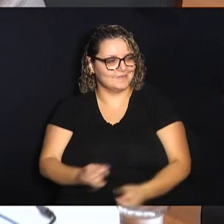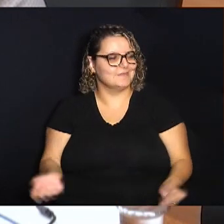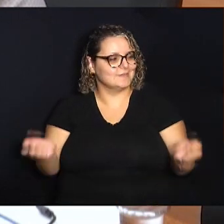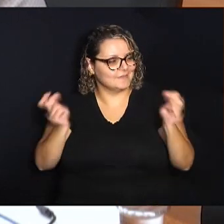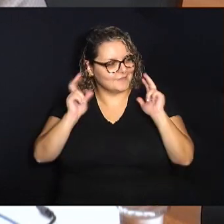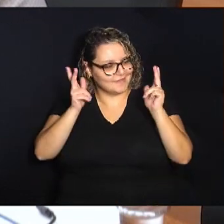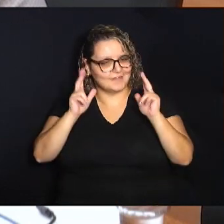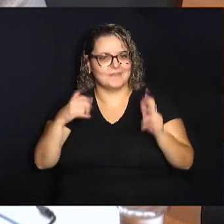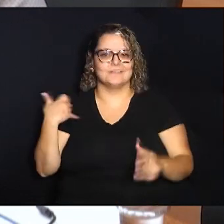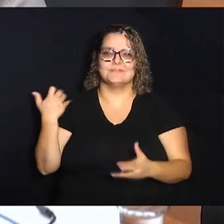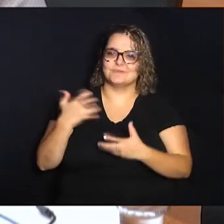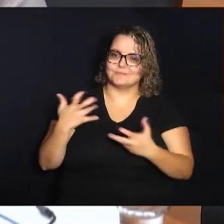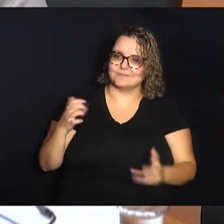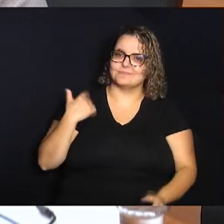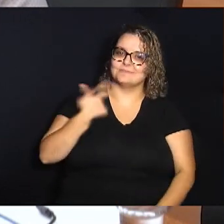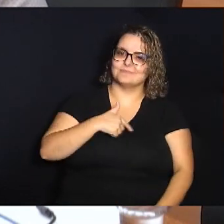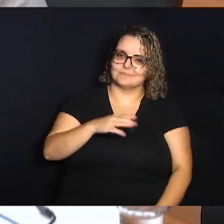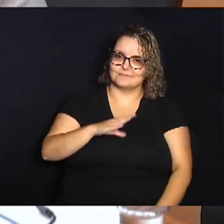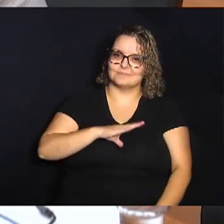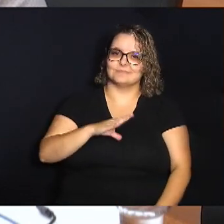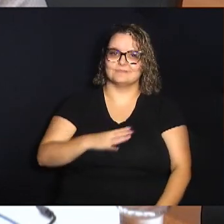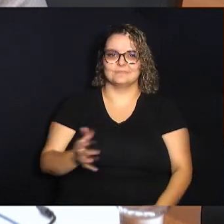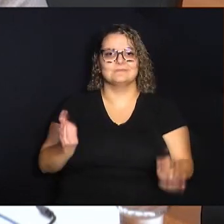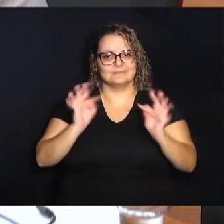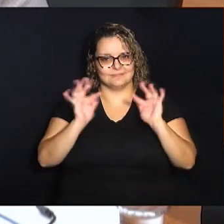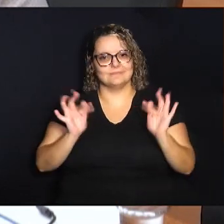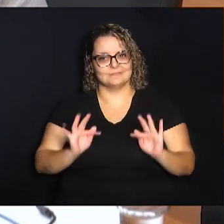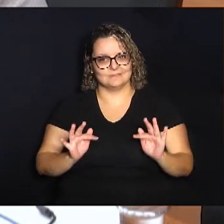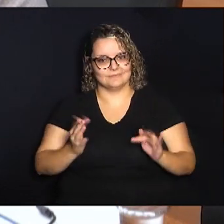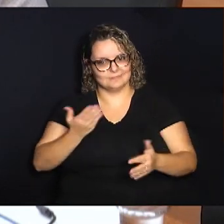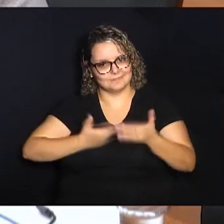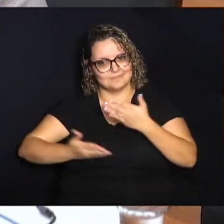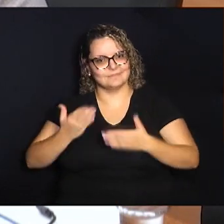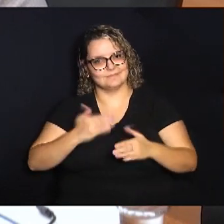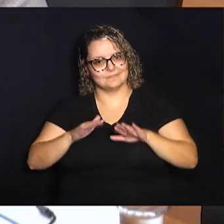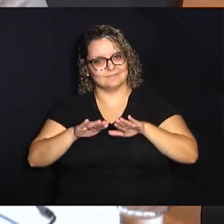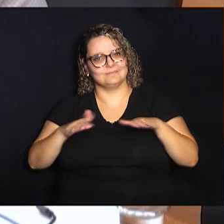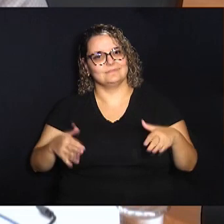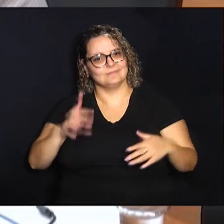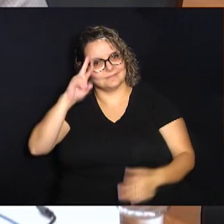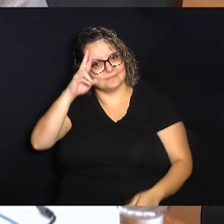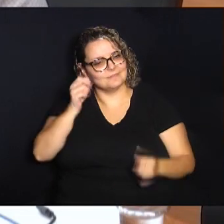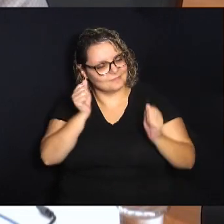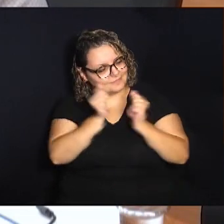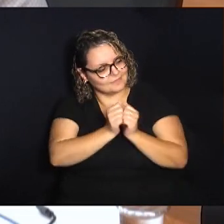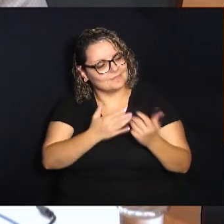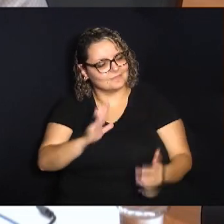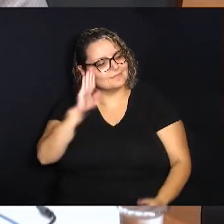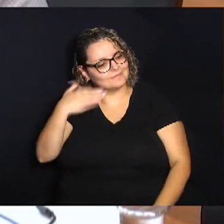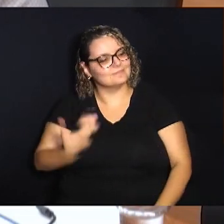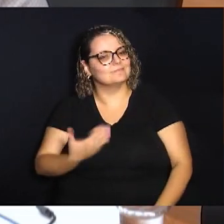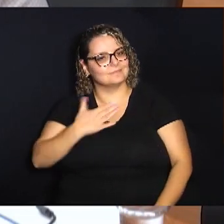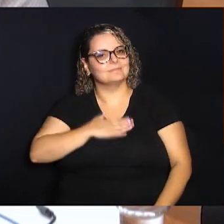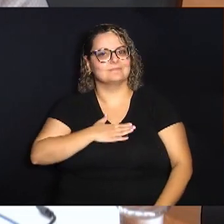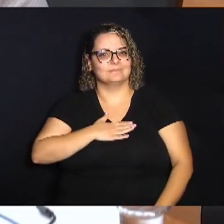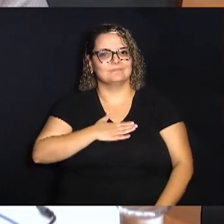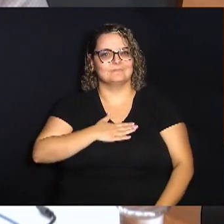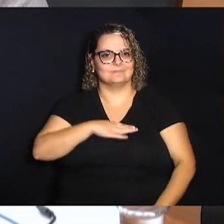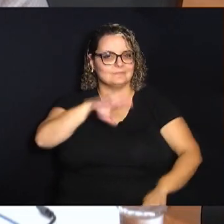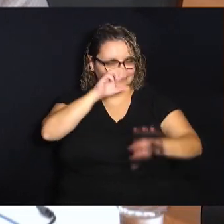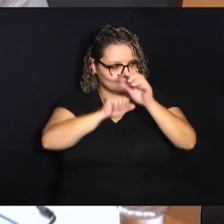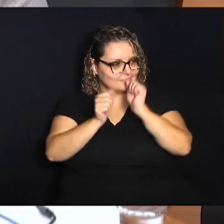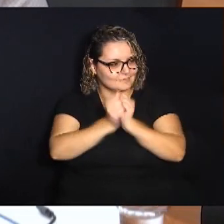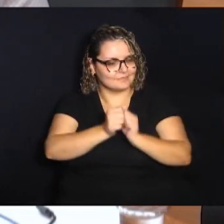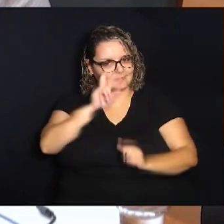dos idosos da nossa cidade. Muito feliz, viu, compartilhar essa bancada com o senhor. É uma honra para mim. Tenho aprendido muito com o